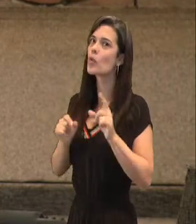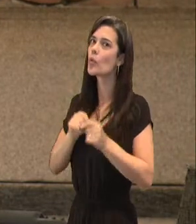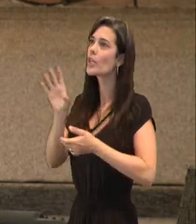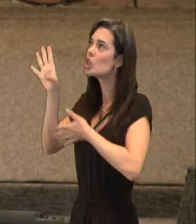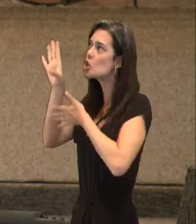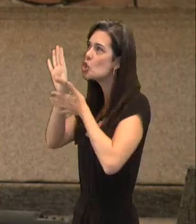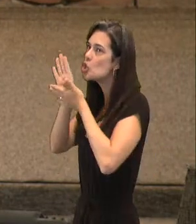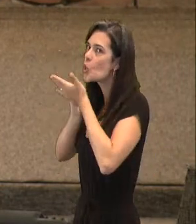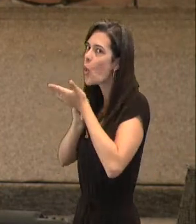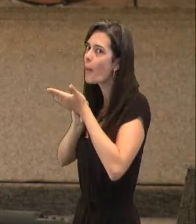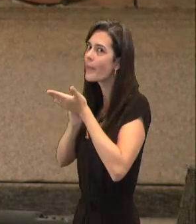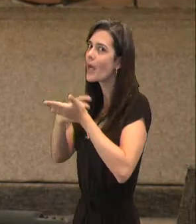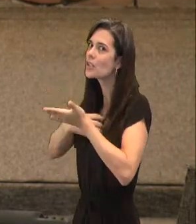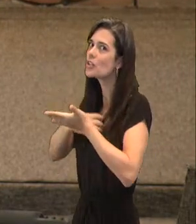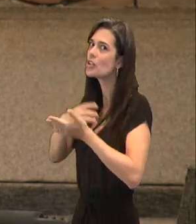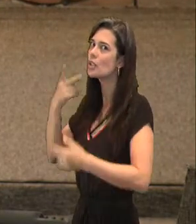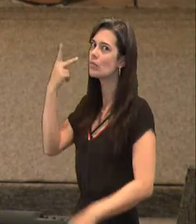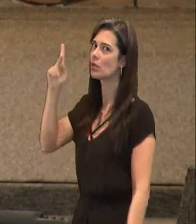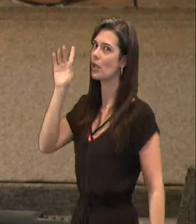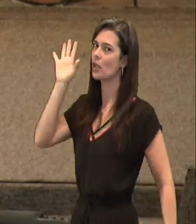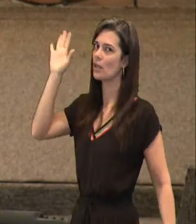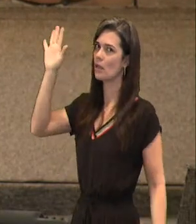imitadores do nosso Pai,